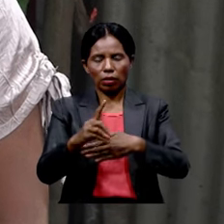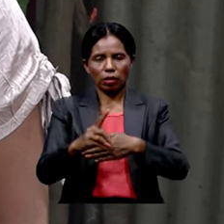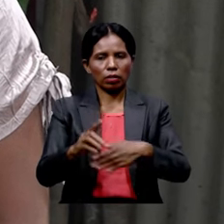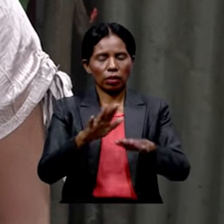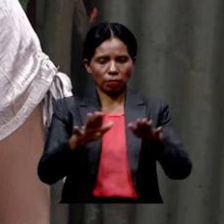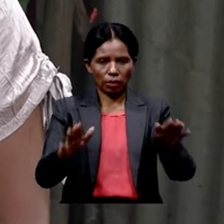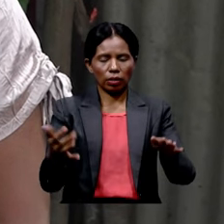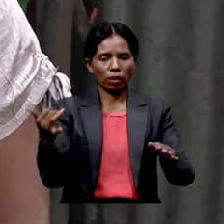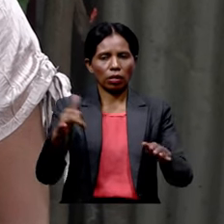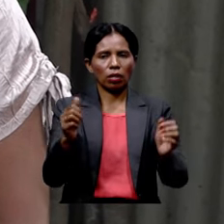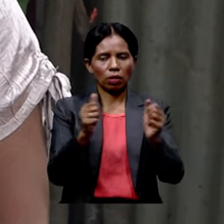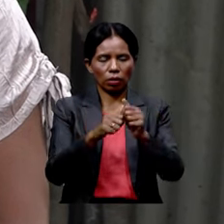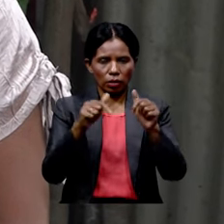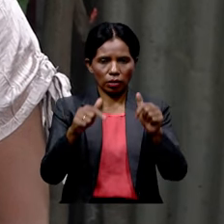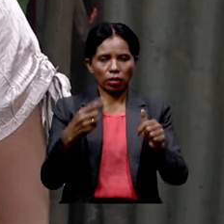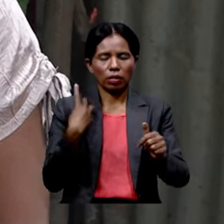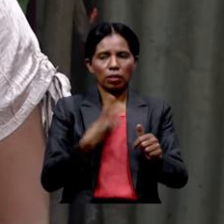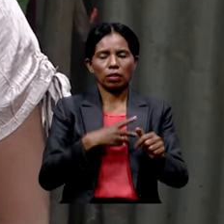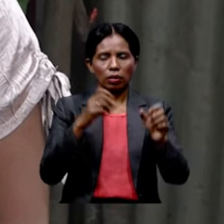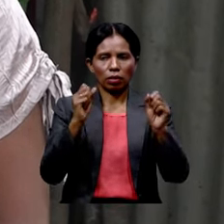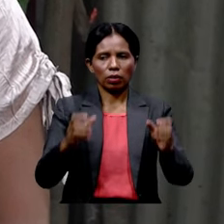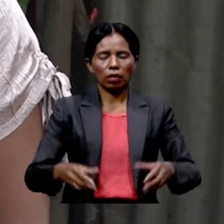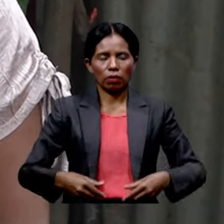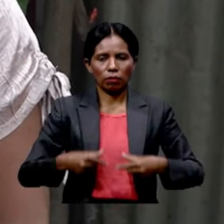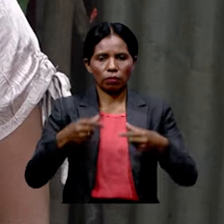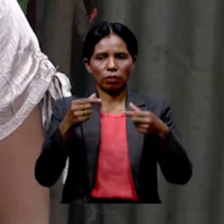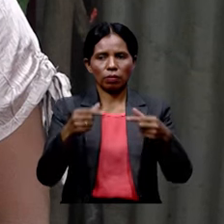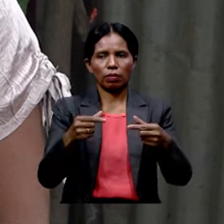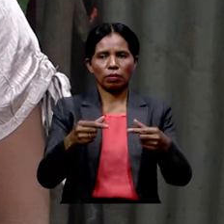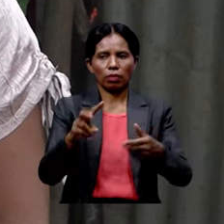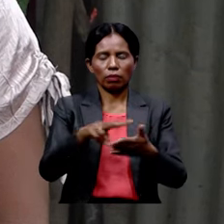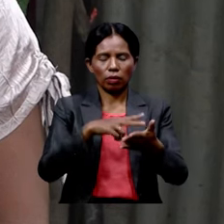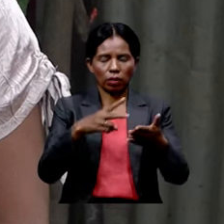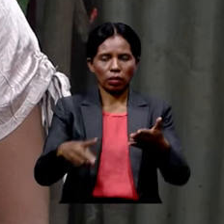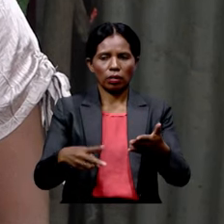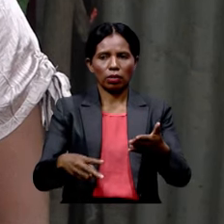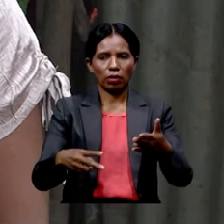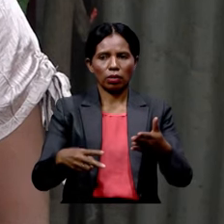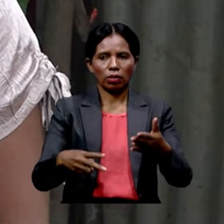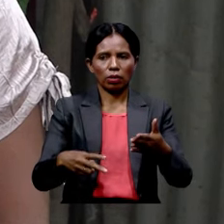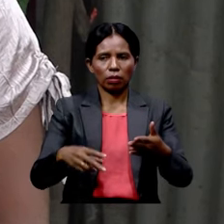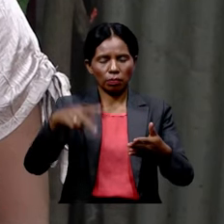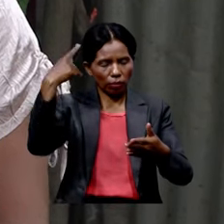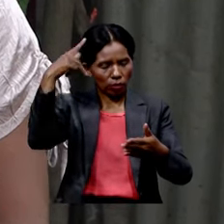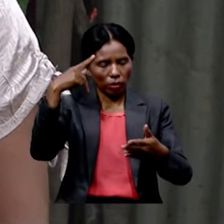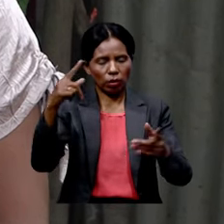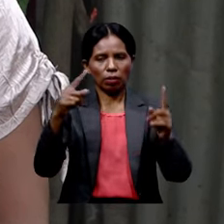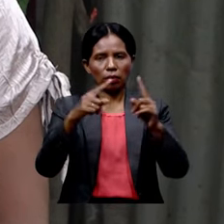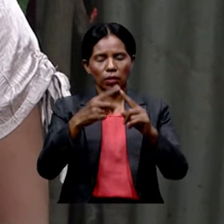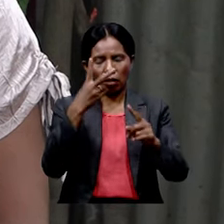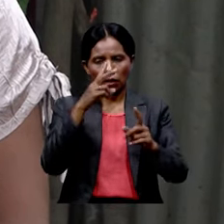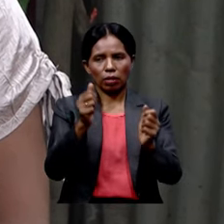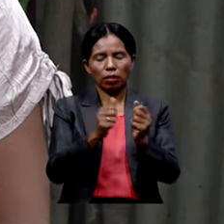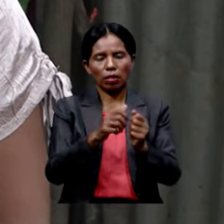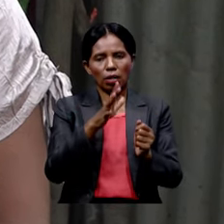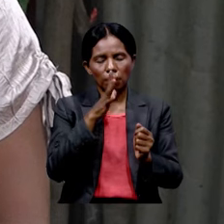nebe lao. Hoi dane bele dian kata ita fomos violencia ka presam fisik psikologika kata nia kompanya nia inang